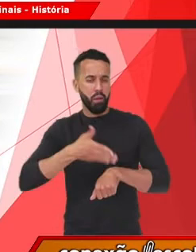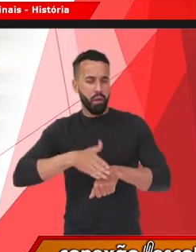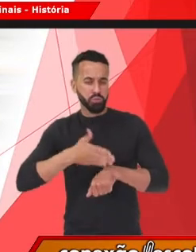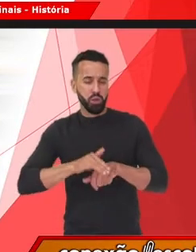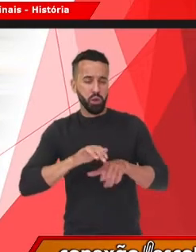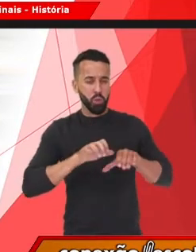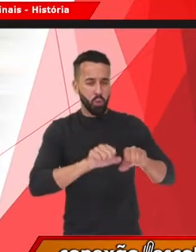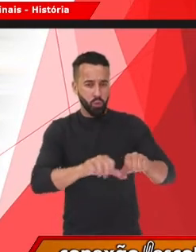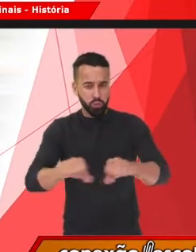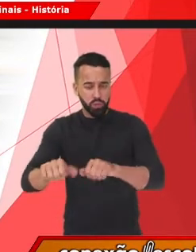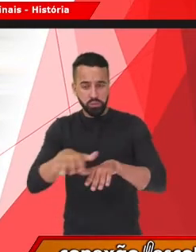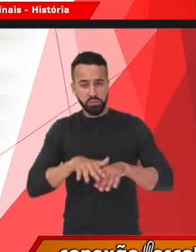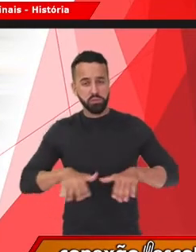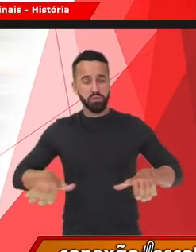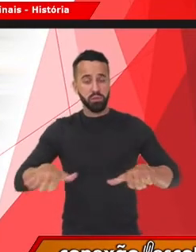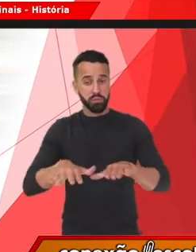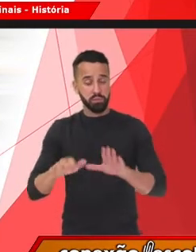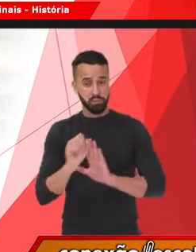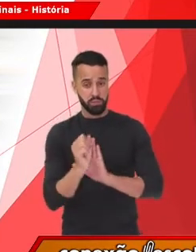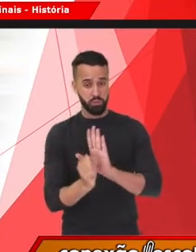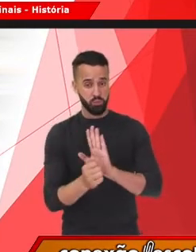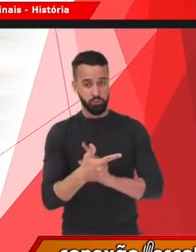colonialistas ainda no século XXI.